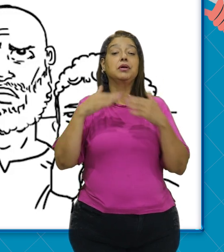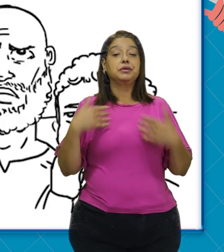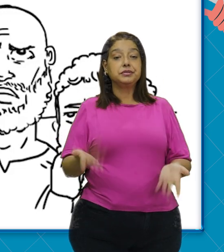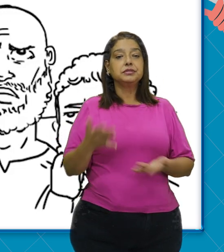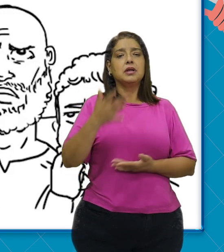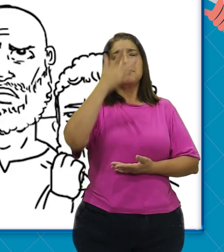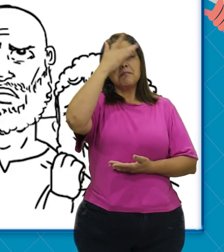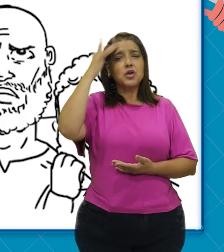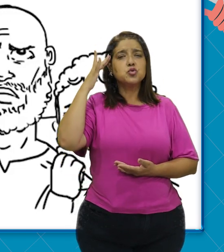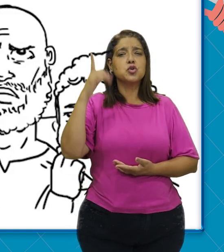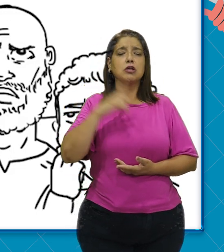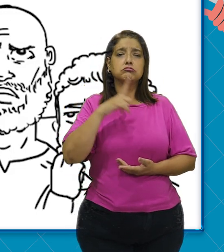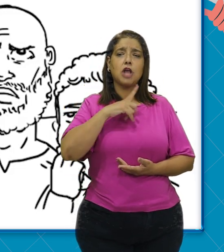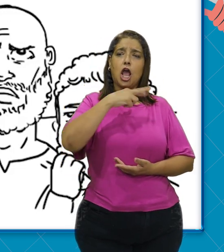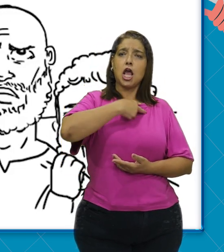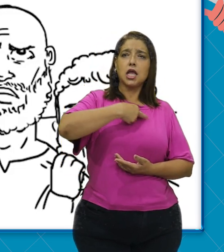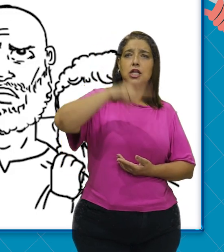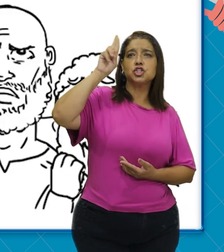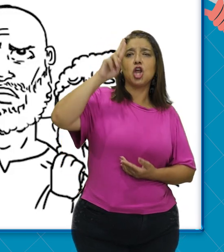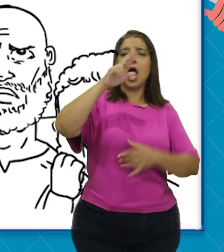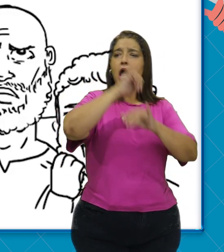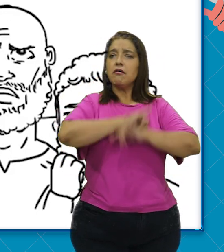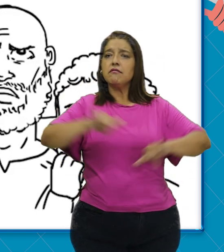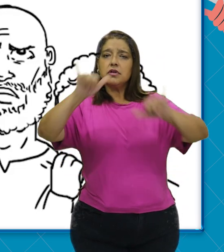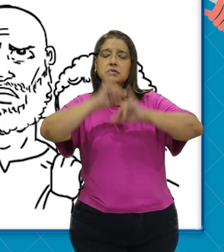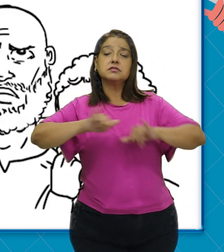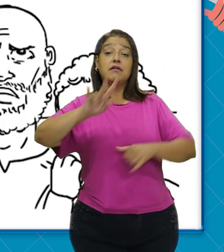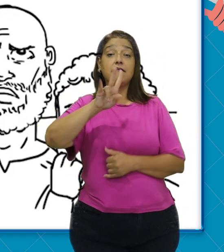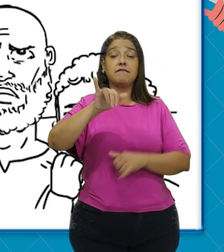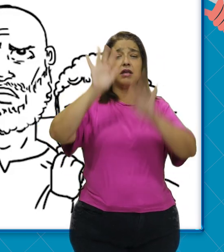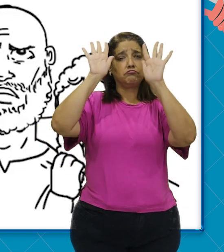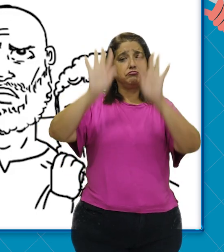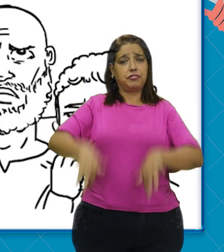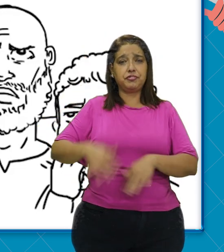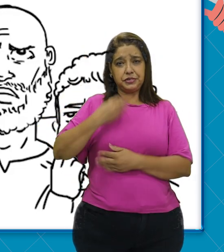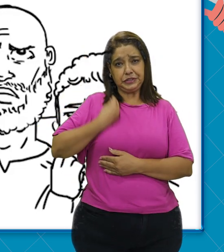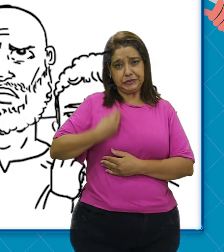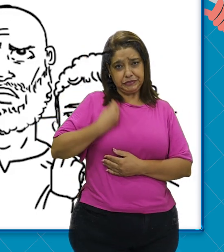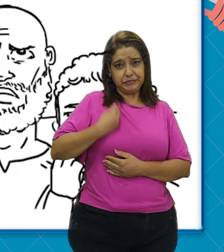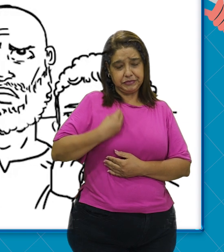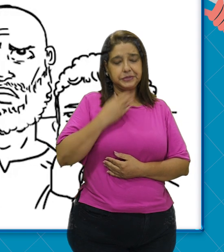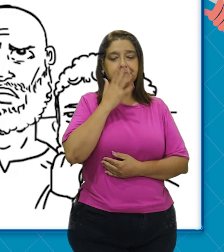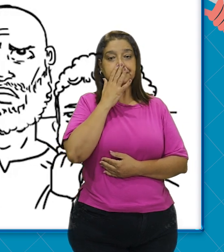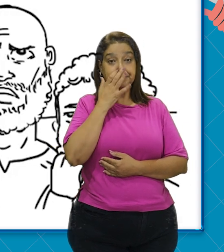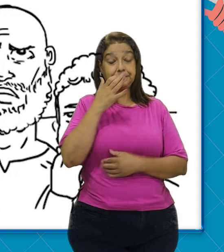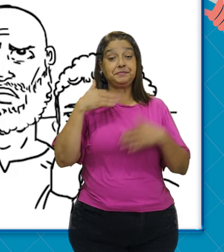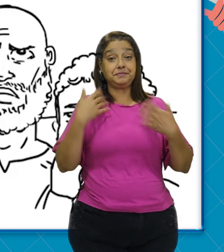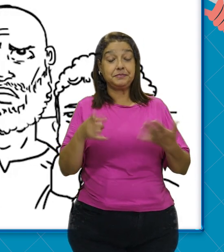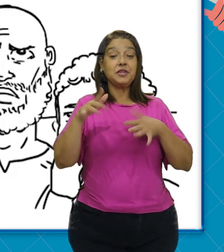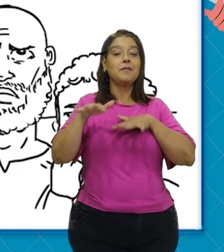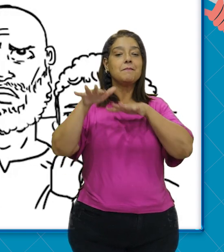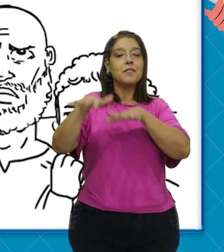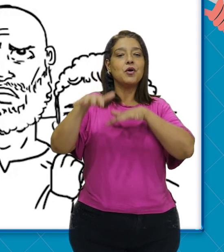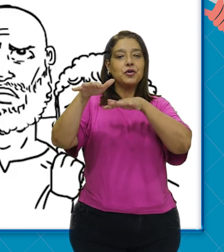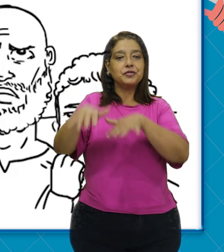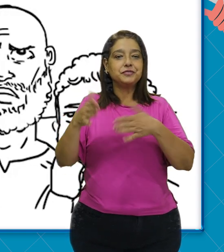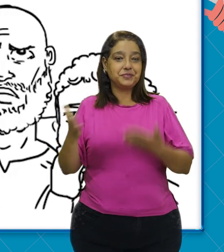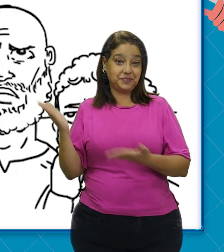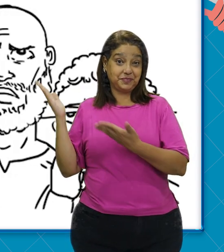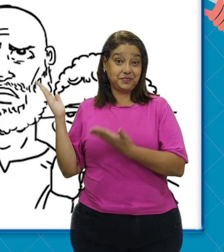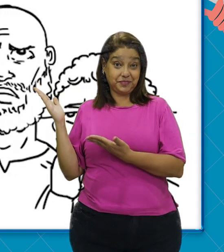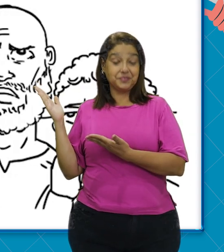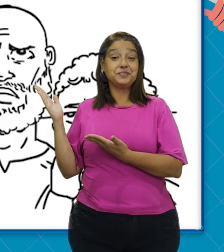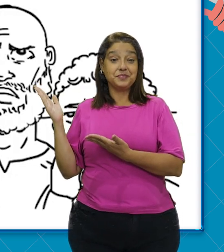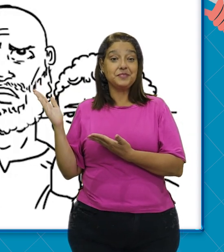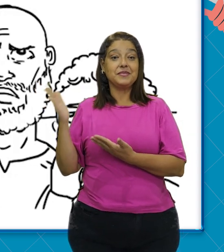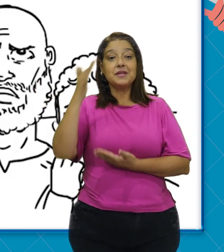aparecer vários líderes religiosos pregando o fim dos tempos e a salvação divina. Esse movimento ficou conhecido como